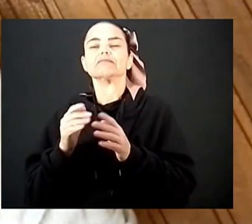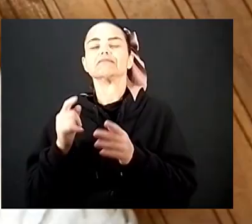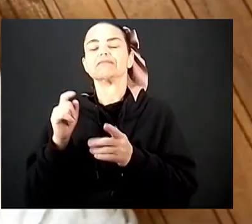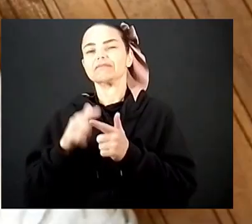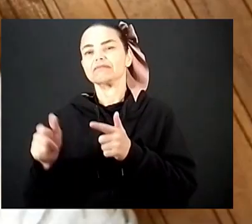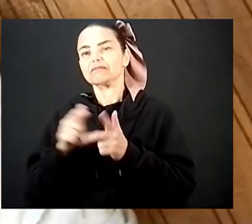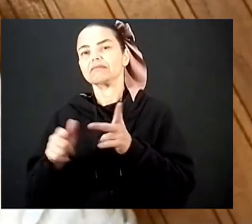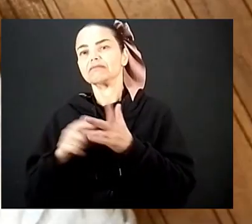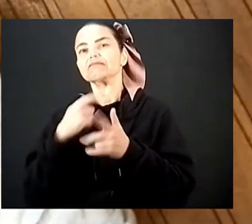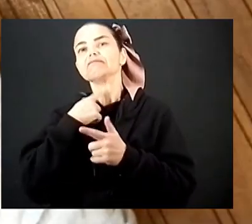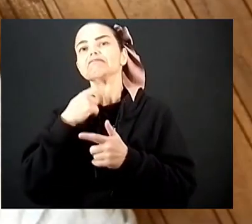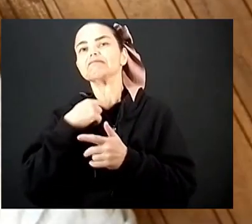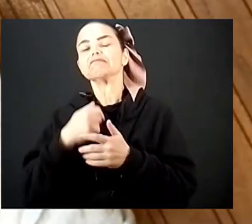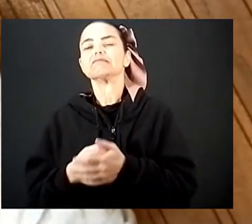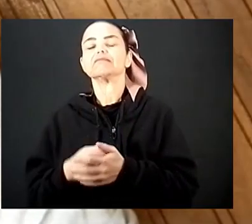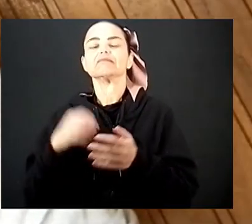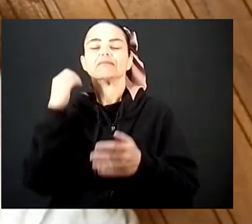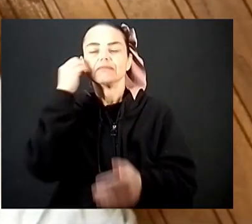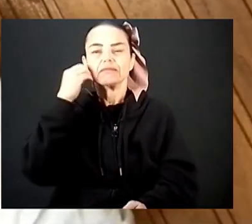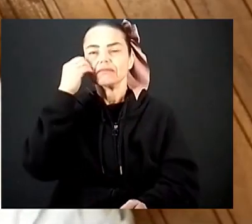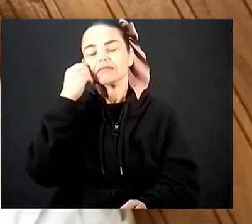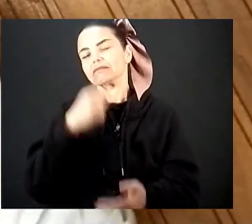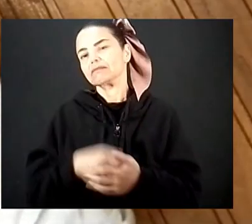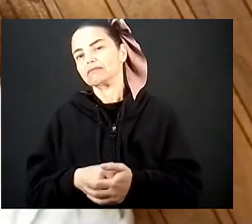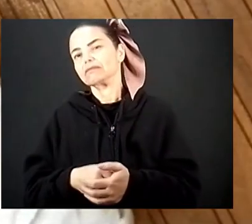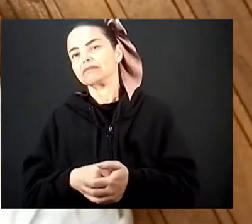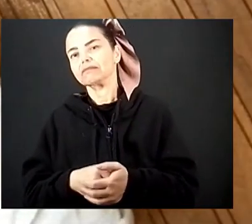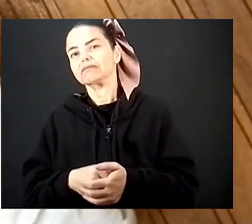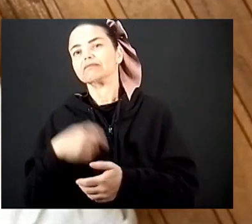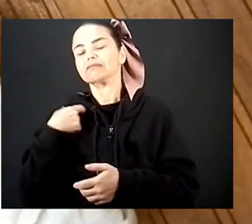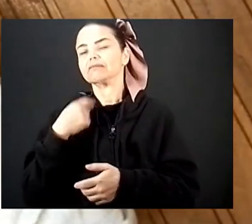vontades, provações e afins em relação aos pais.